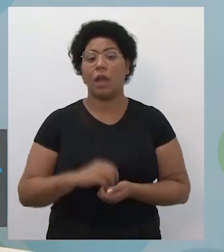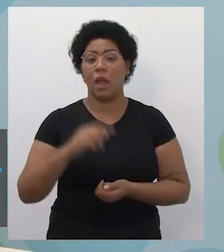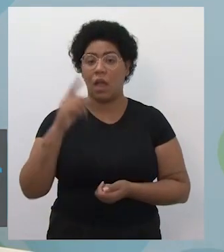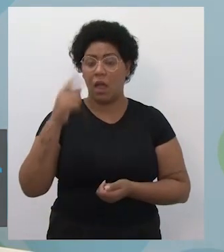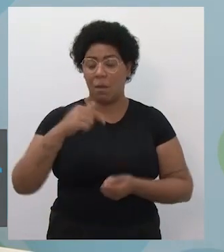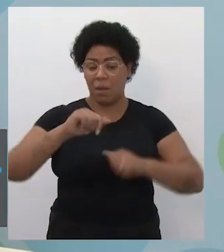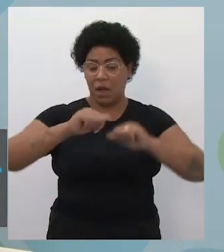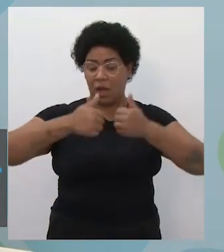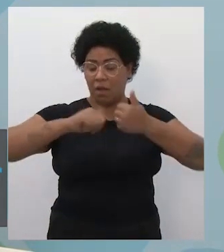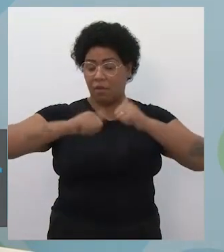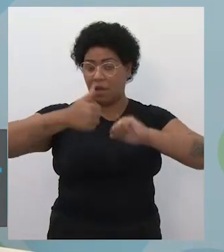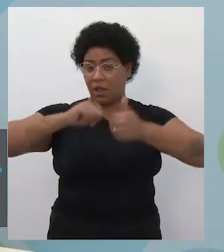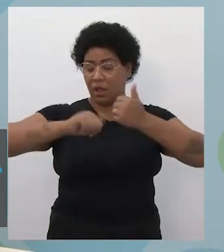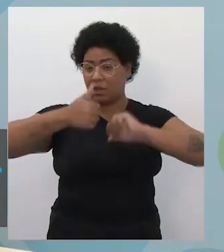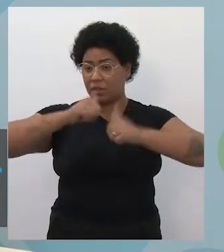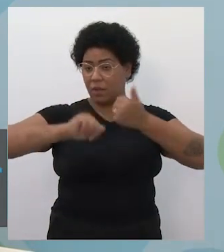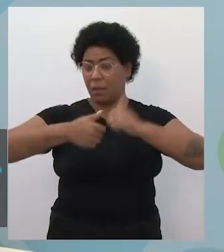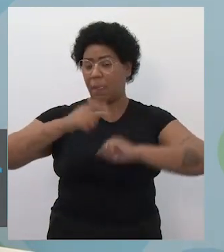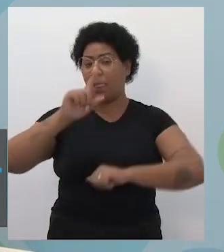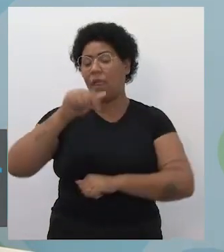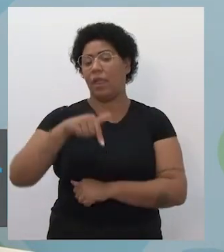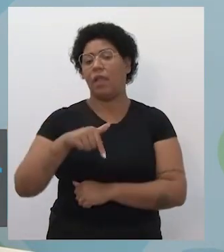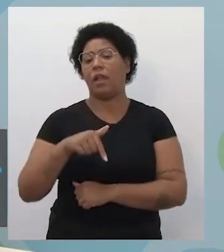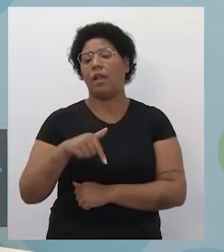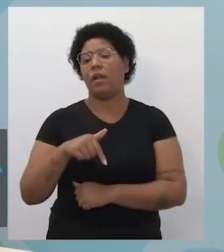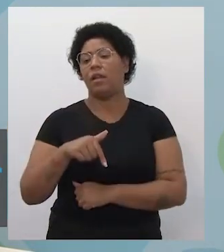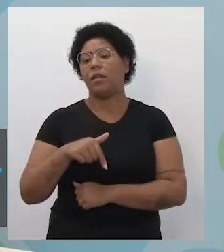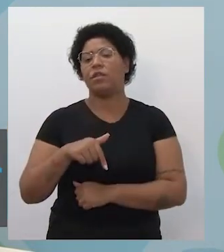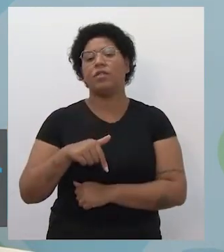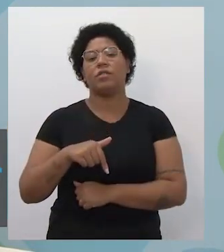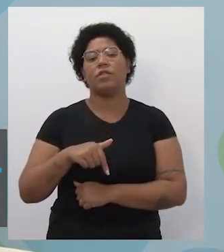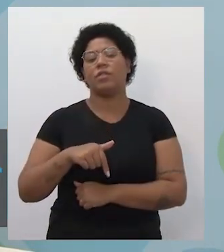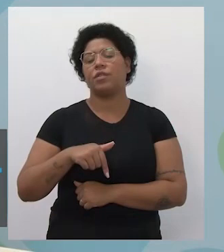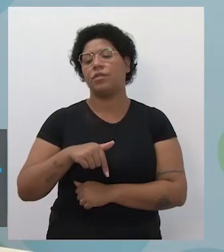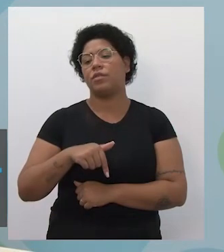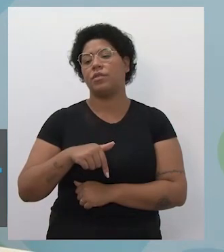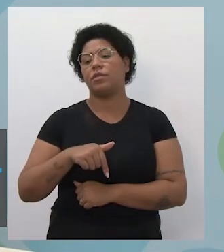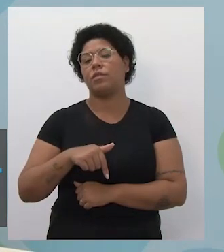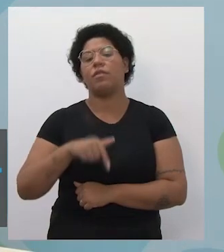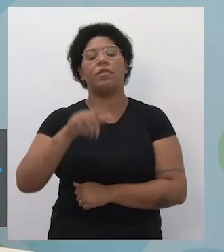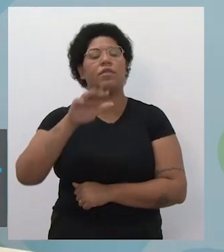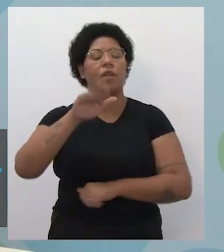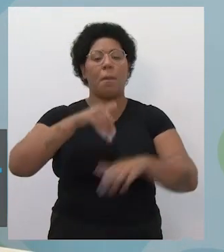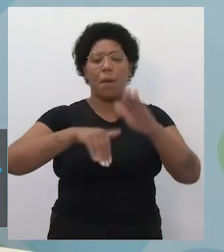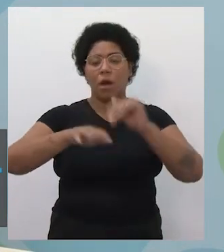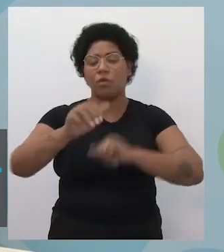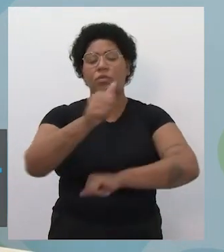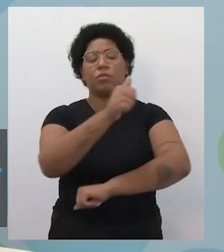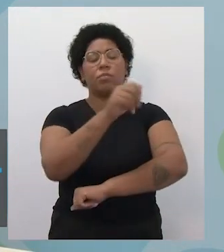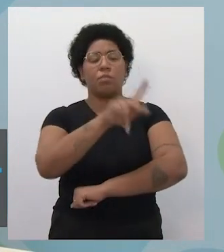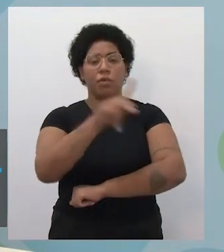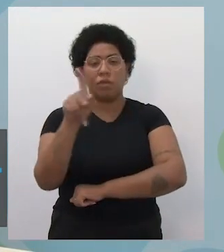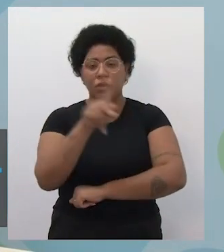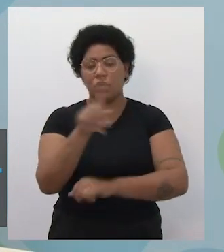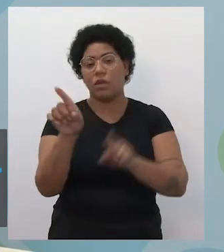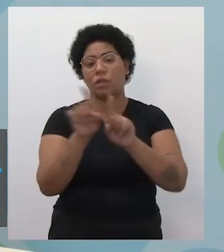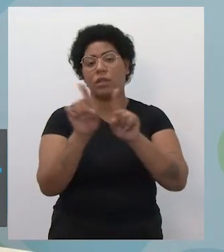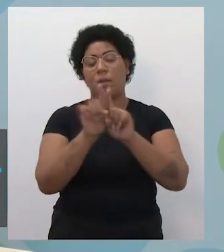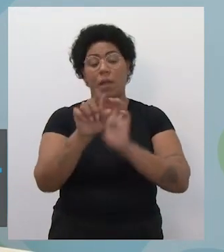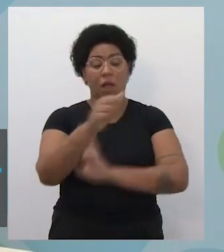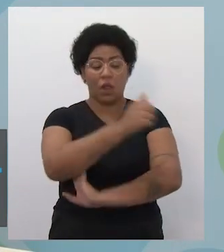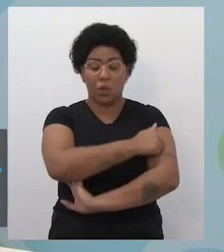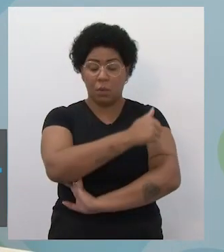avaliação, né? Ela deve ser realizada por diversos instrumentos, né, de forma processual. Nós